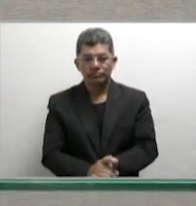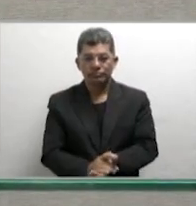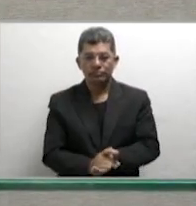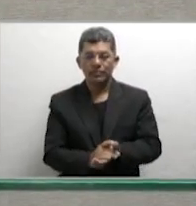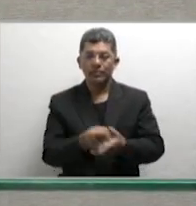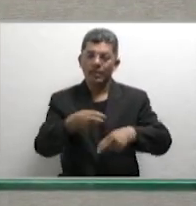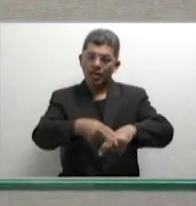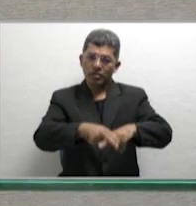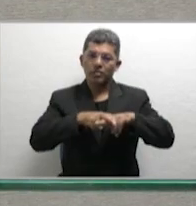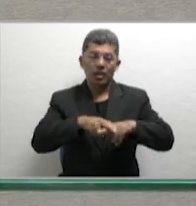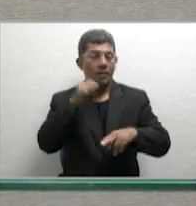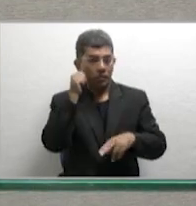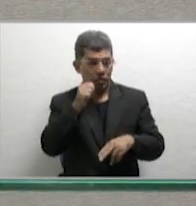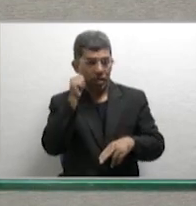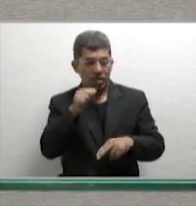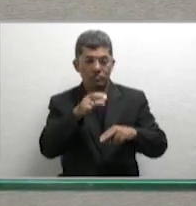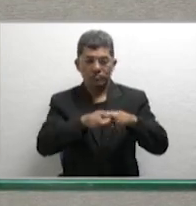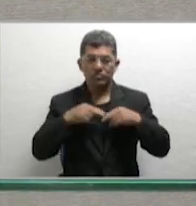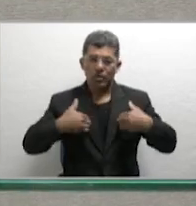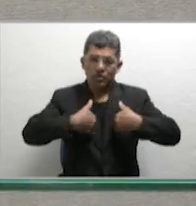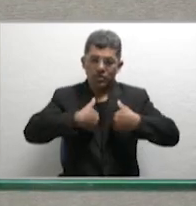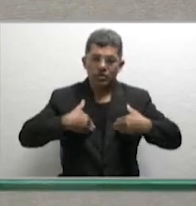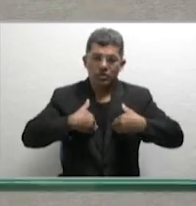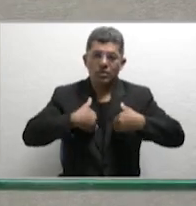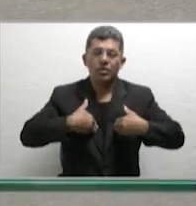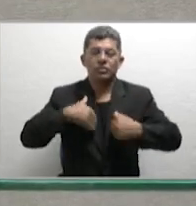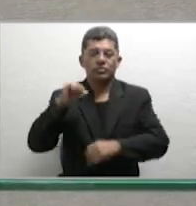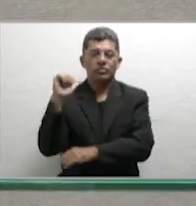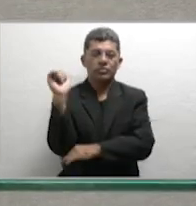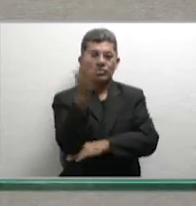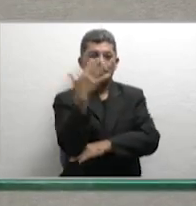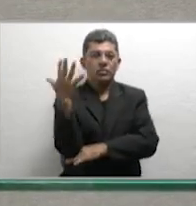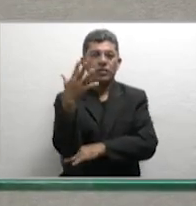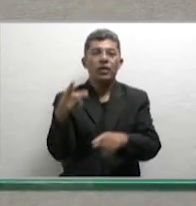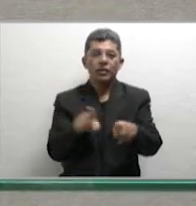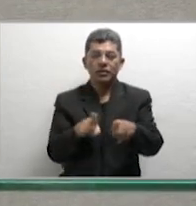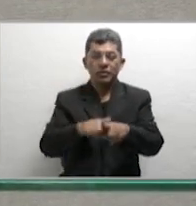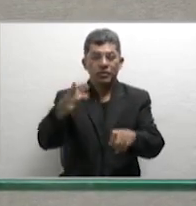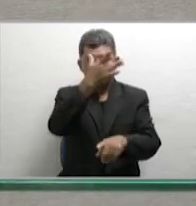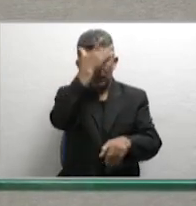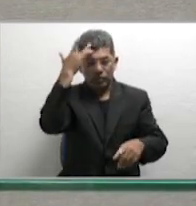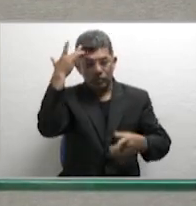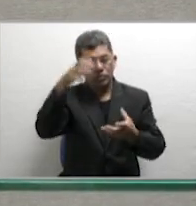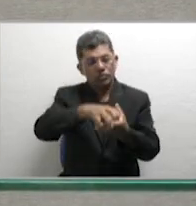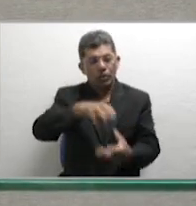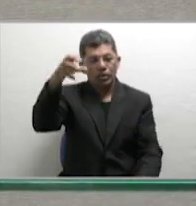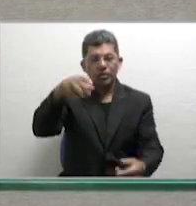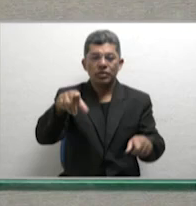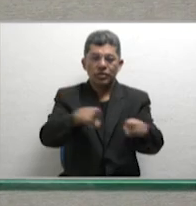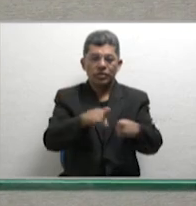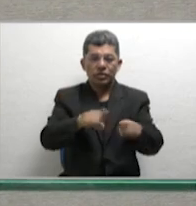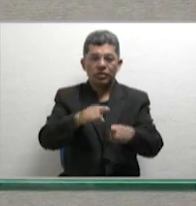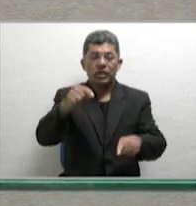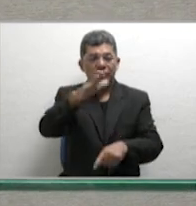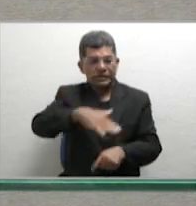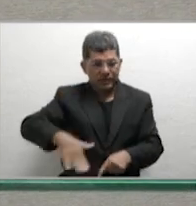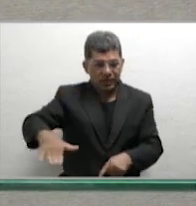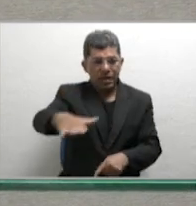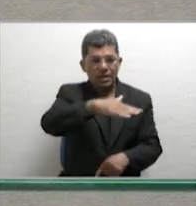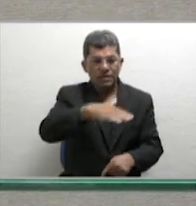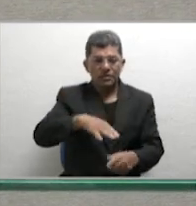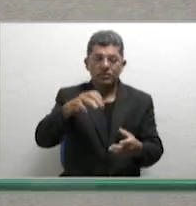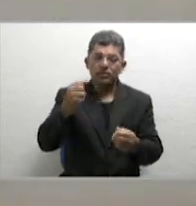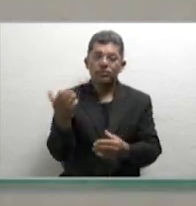da mulher, a defesa dos animais e do meio ambiente, a defesa das pessoas idosas, das nossas crianças, dos